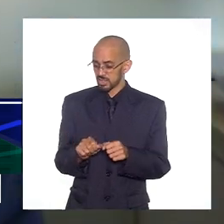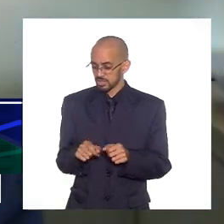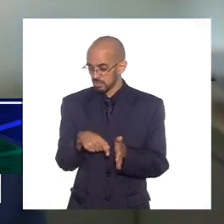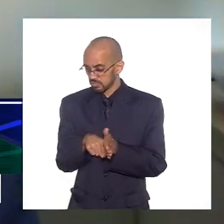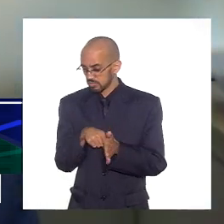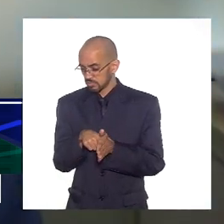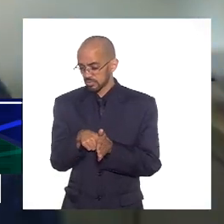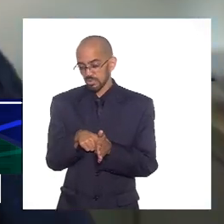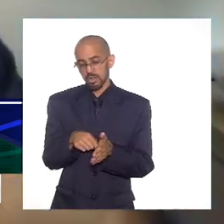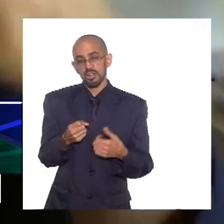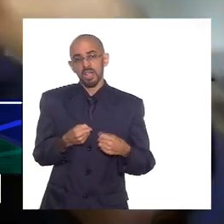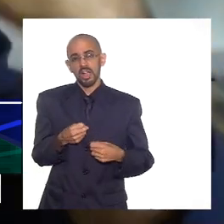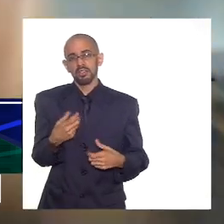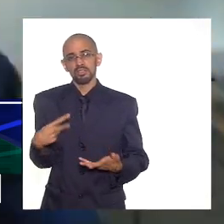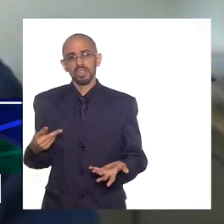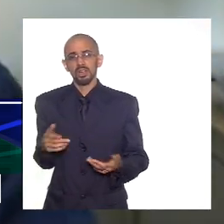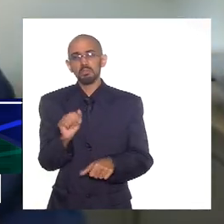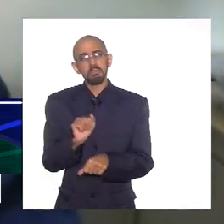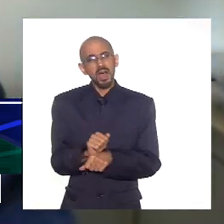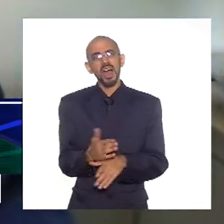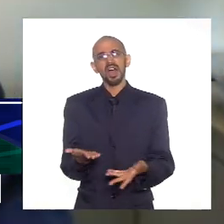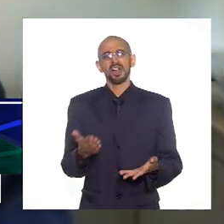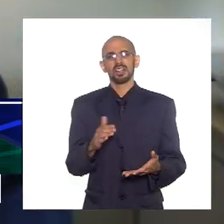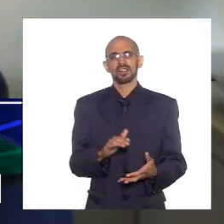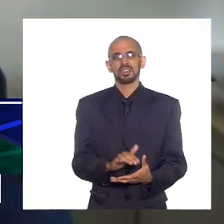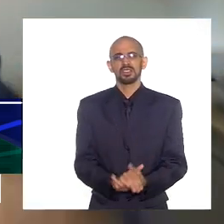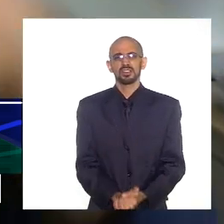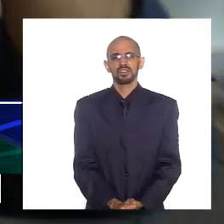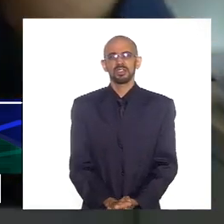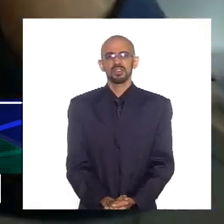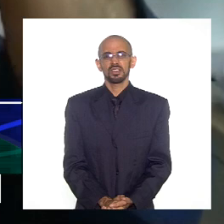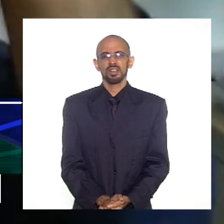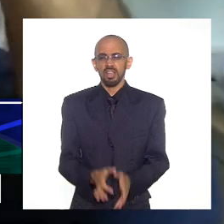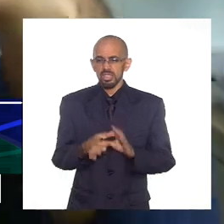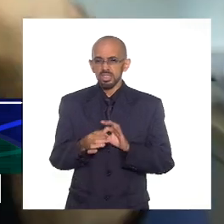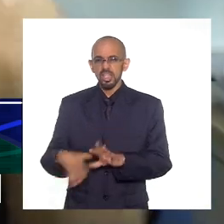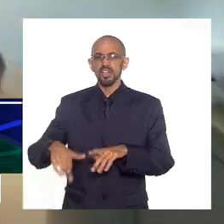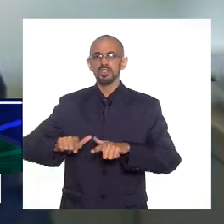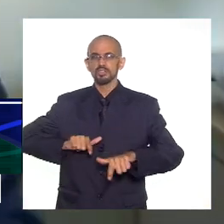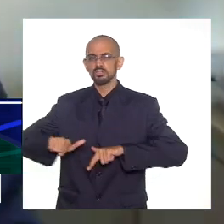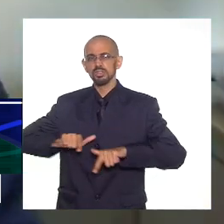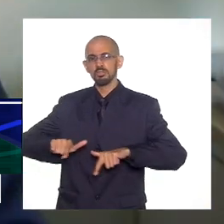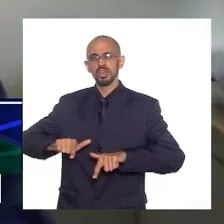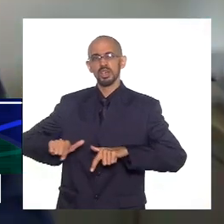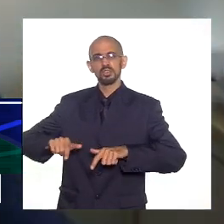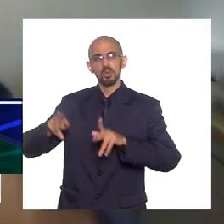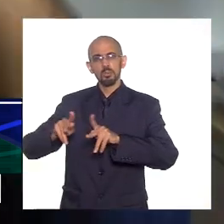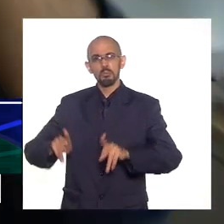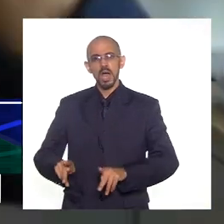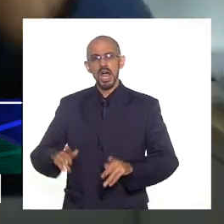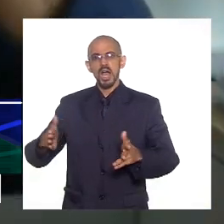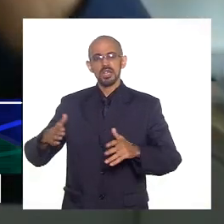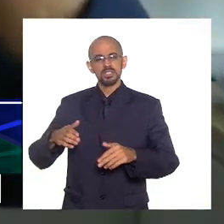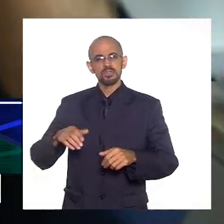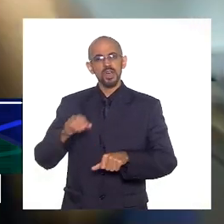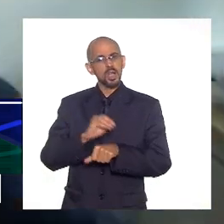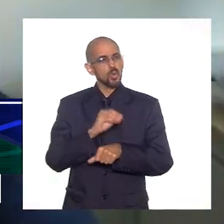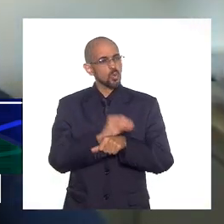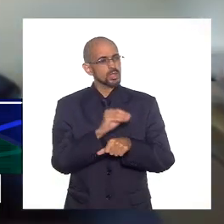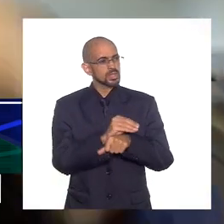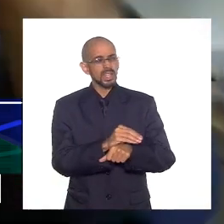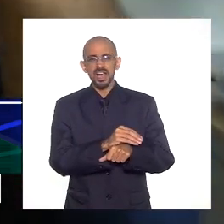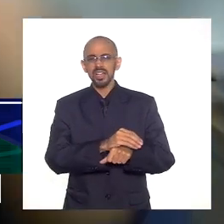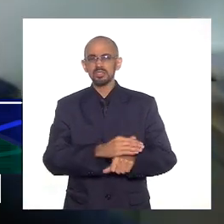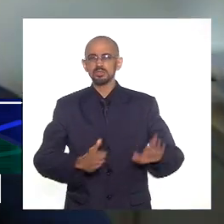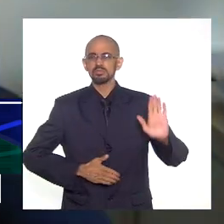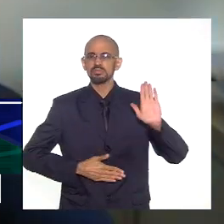inspeção veicular. Parem com isso. Deixem o trabalhador em paz. Cuidem dos malfeitores,